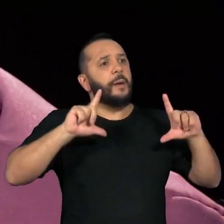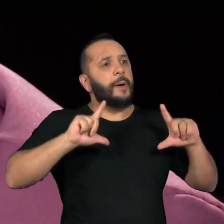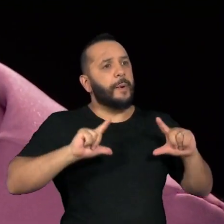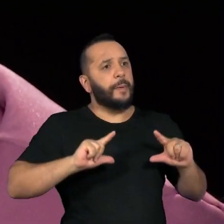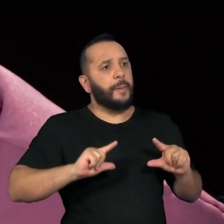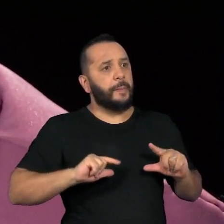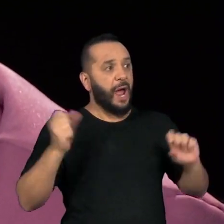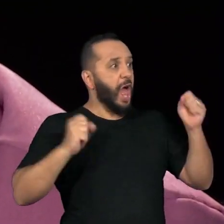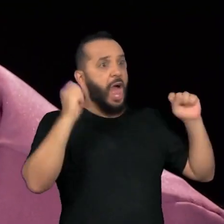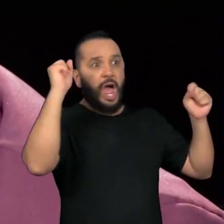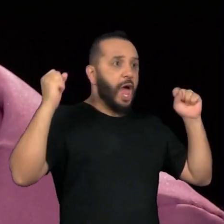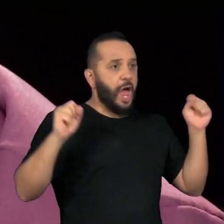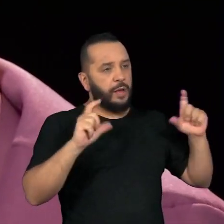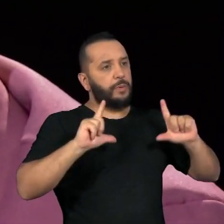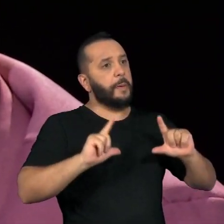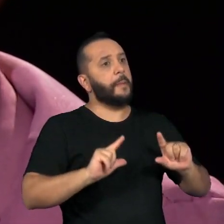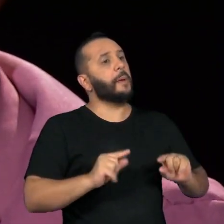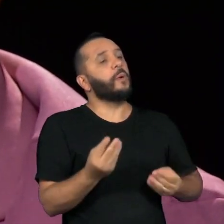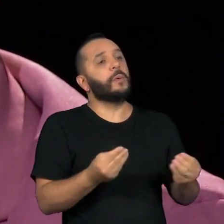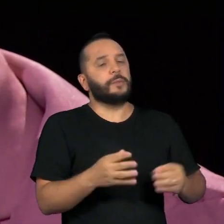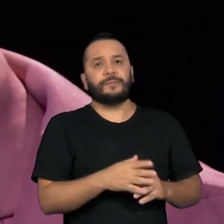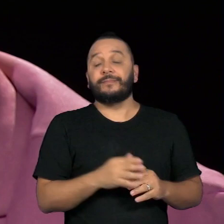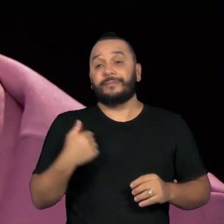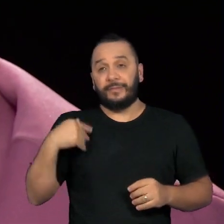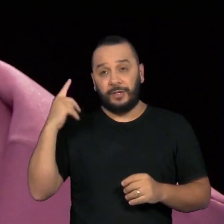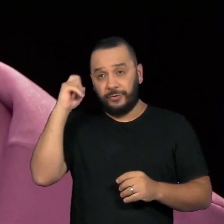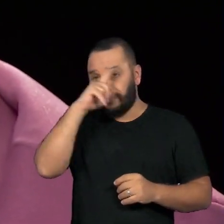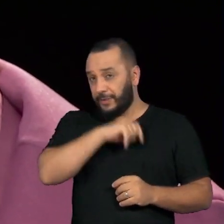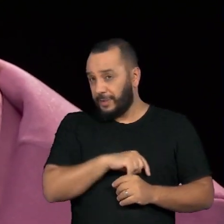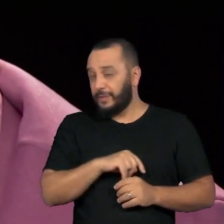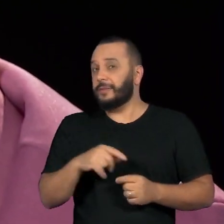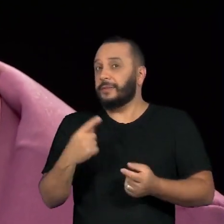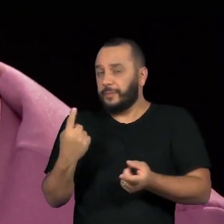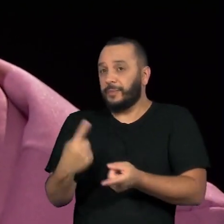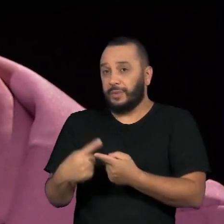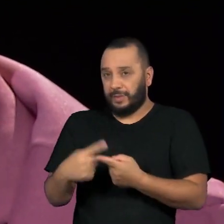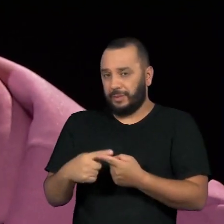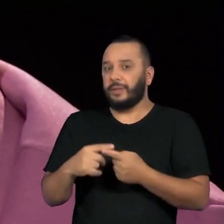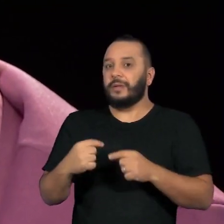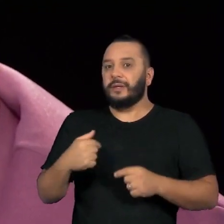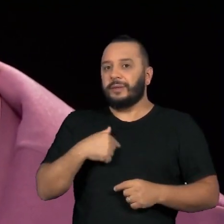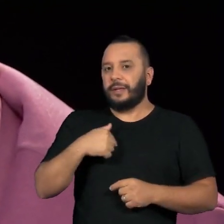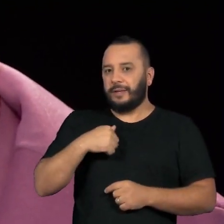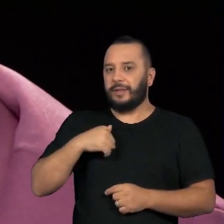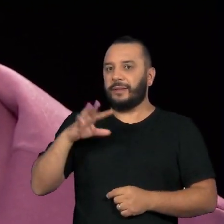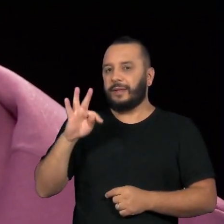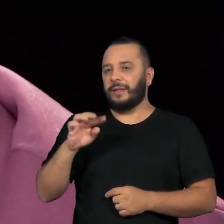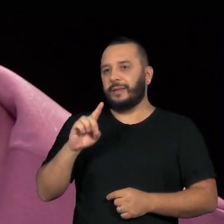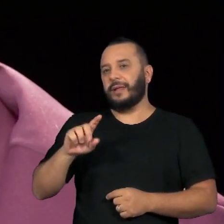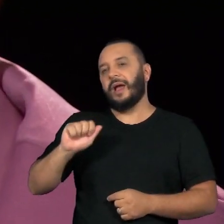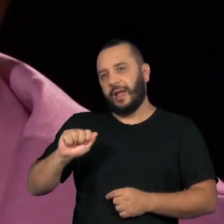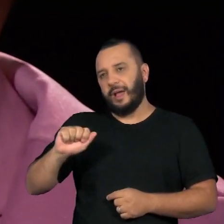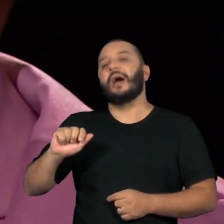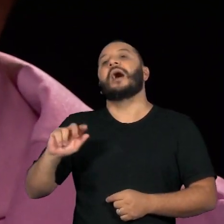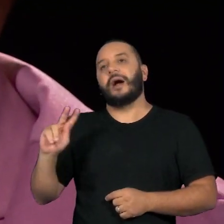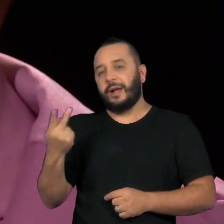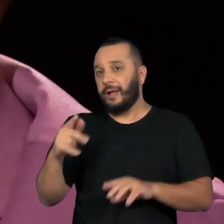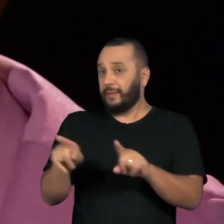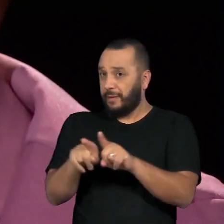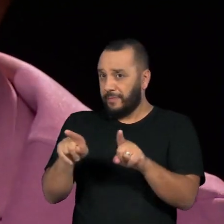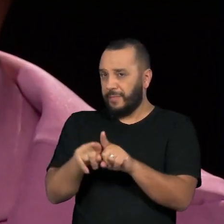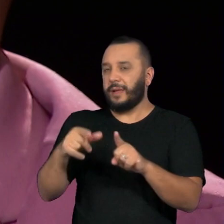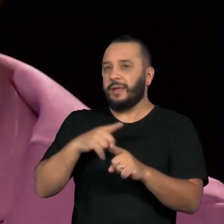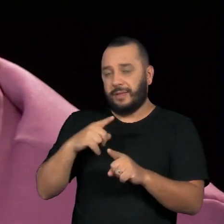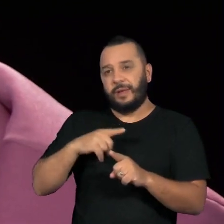muito assim difícil, porque eu te falei, é um furacão. A hiperatividade traz essa dificuldade. Mas